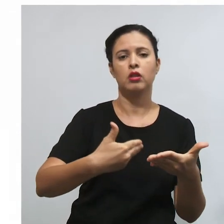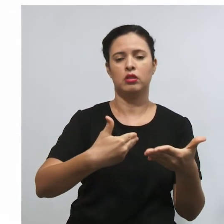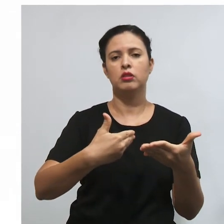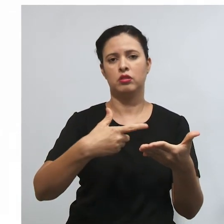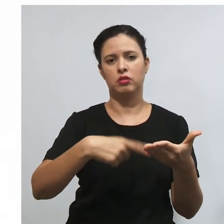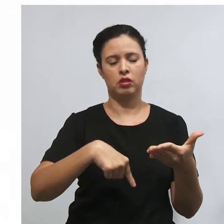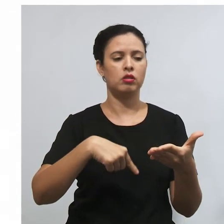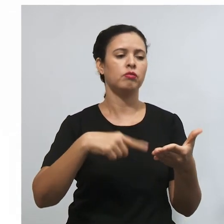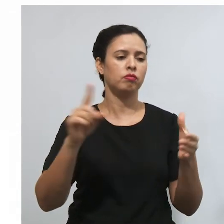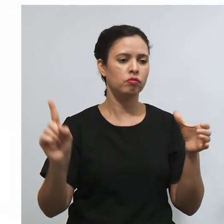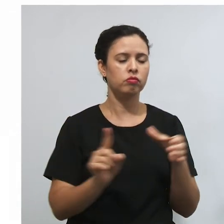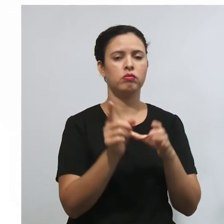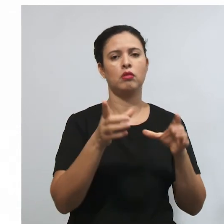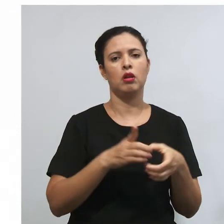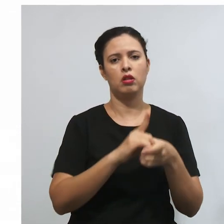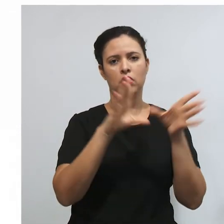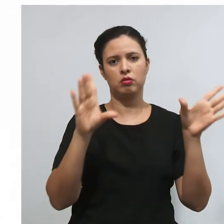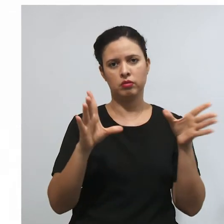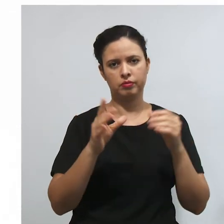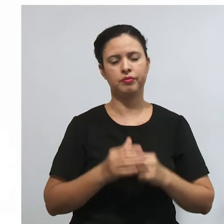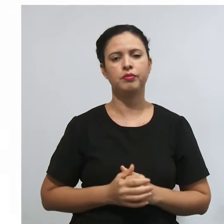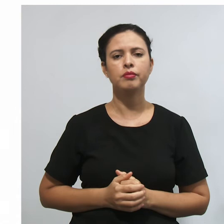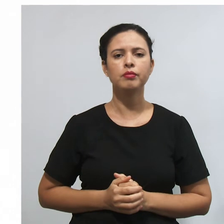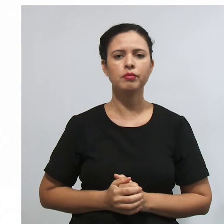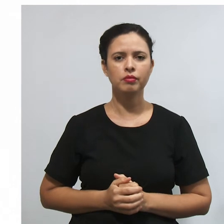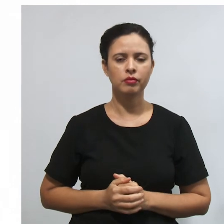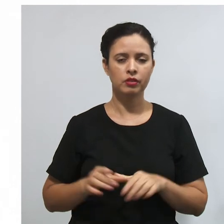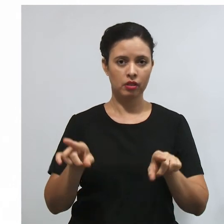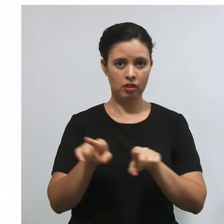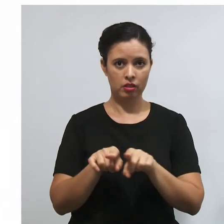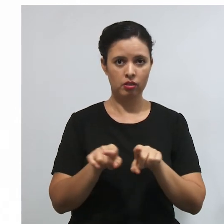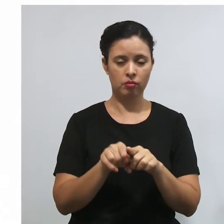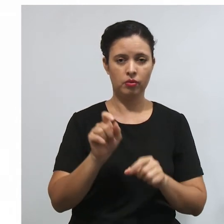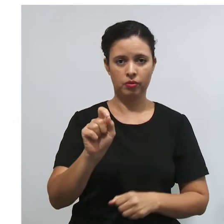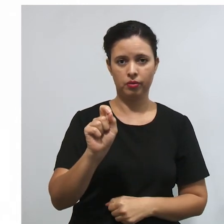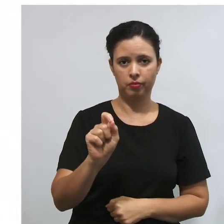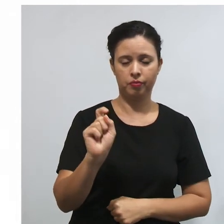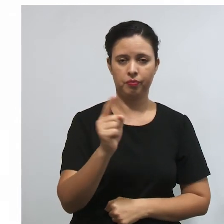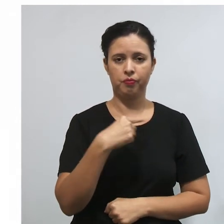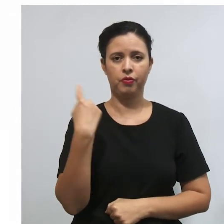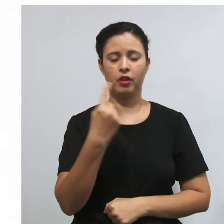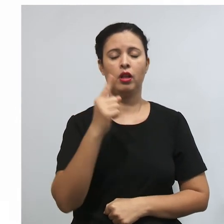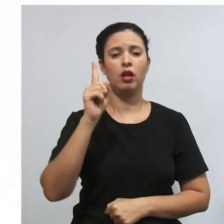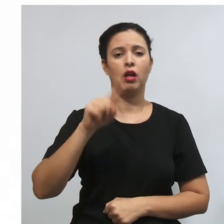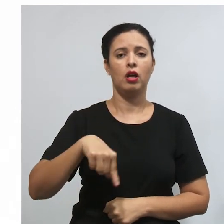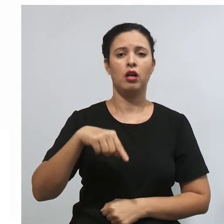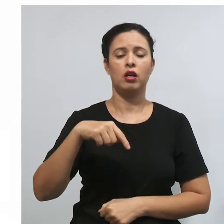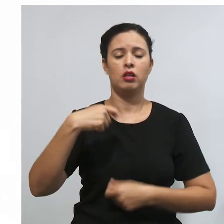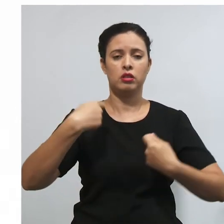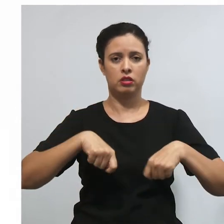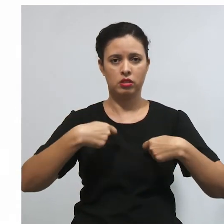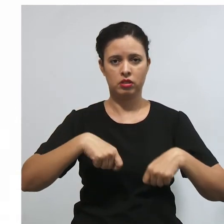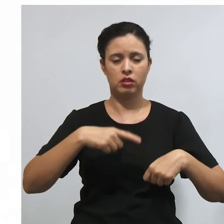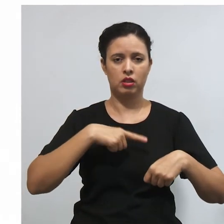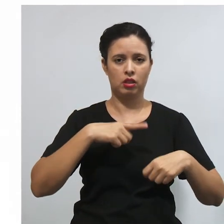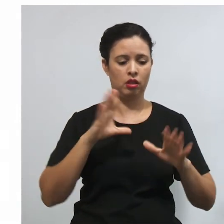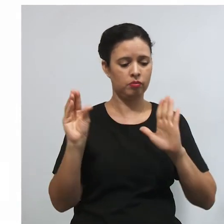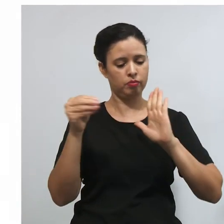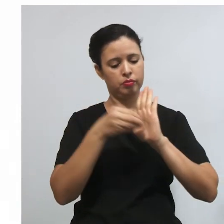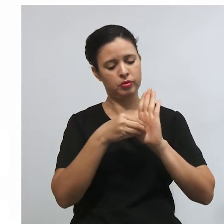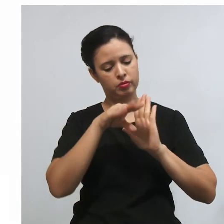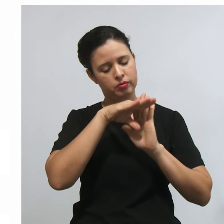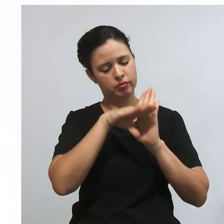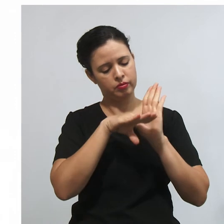democrática. Temos que também entender como função do planejamento que é necessário expressar os vínculos entre